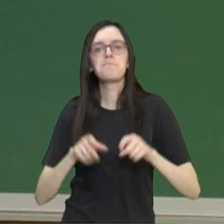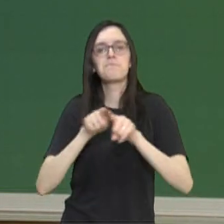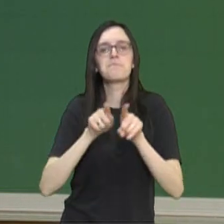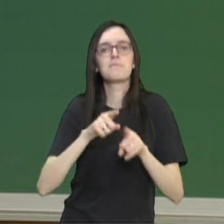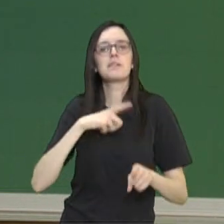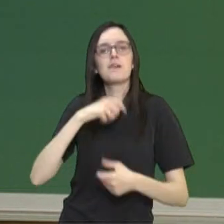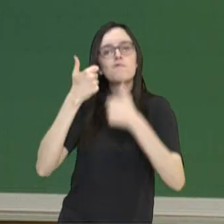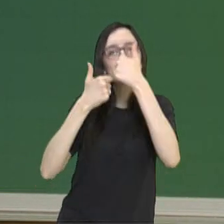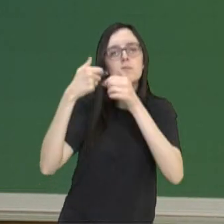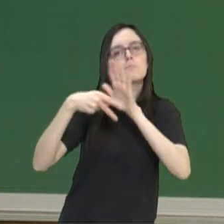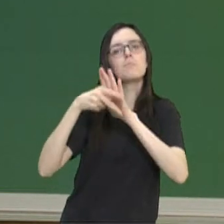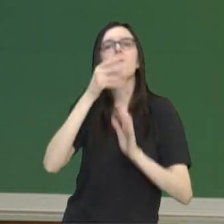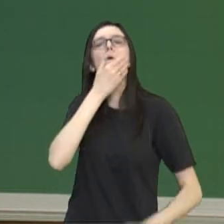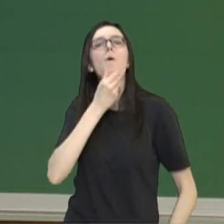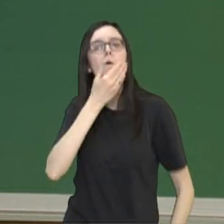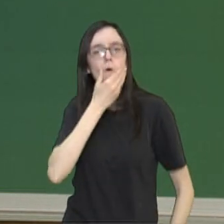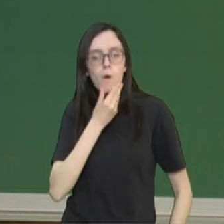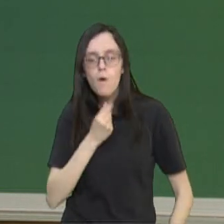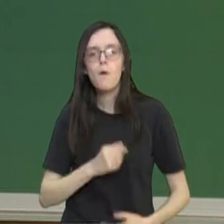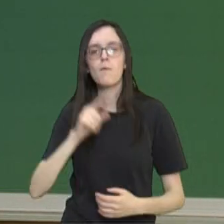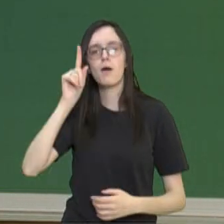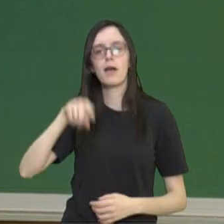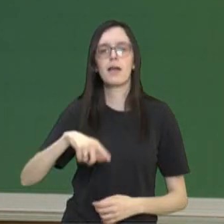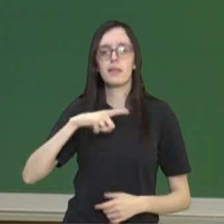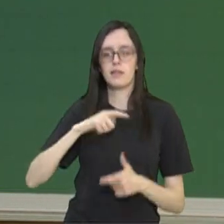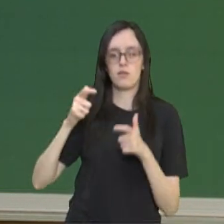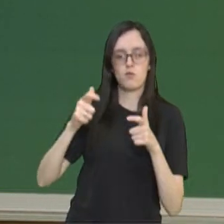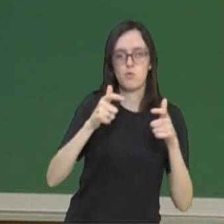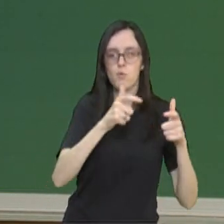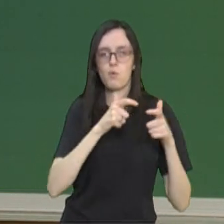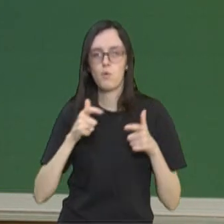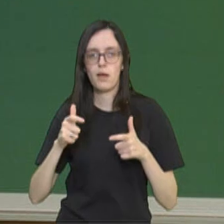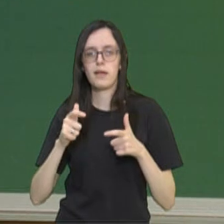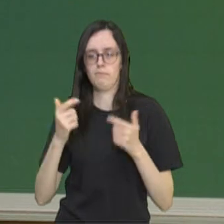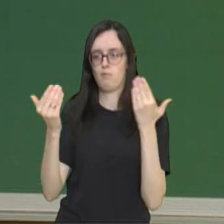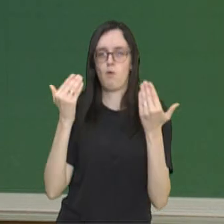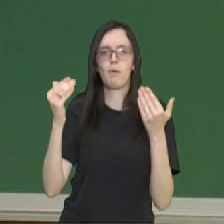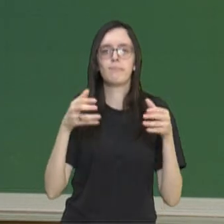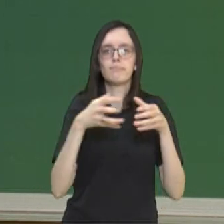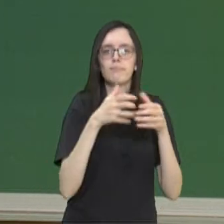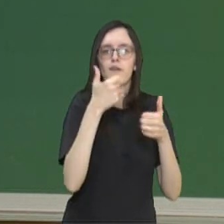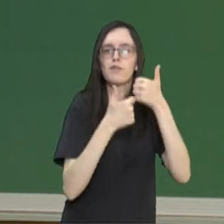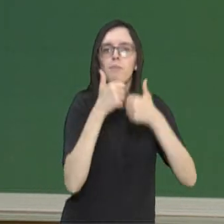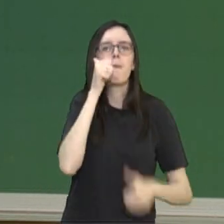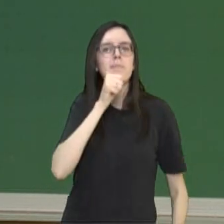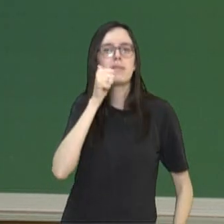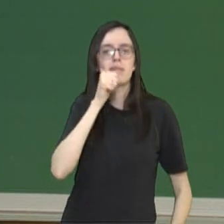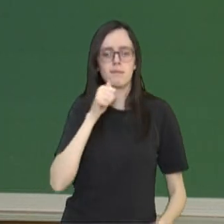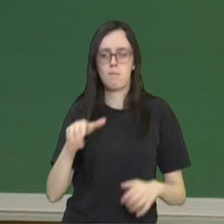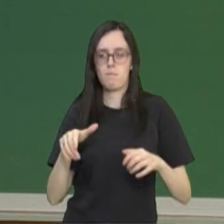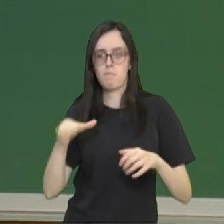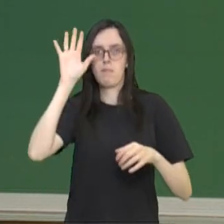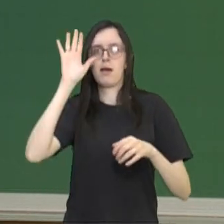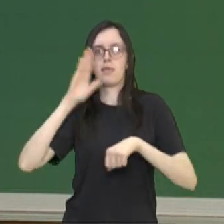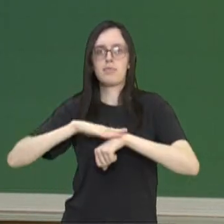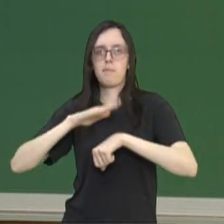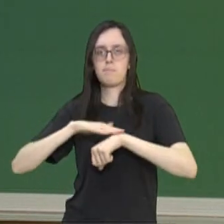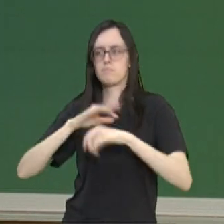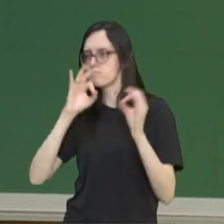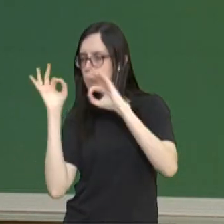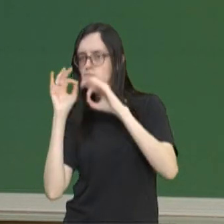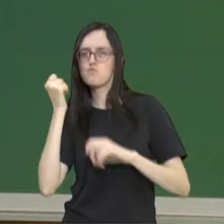da camiseta dos atletas, que muitas vezes tem mais logomarca do que o próprio nome da equipe, né? Mas porque tem todo um interesse,